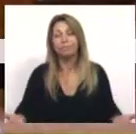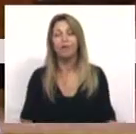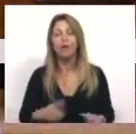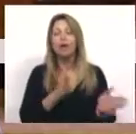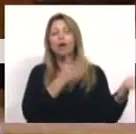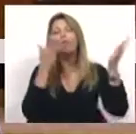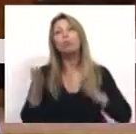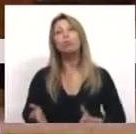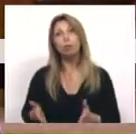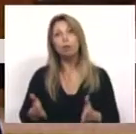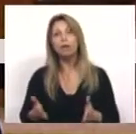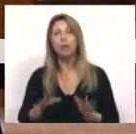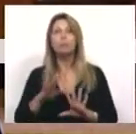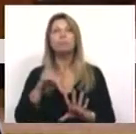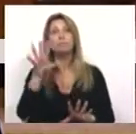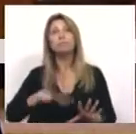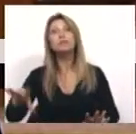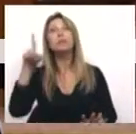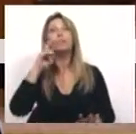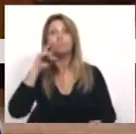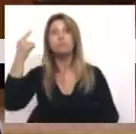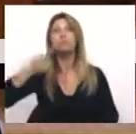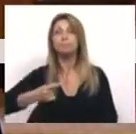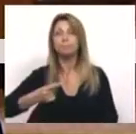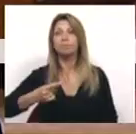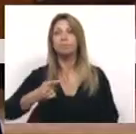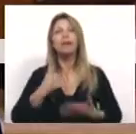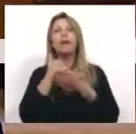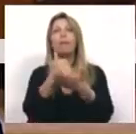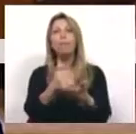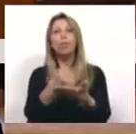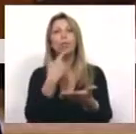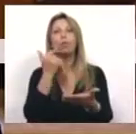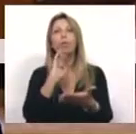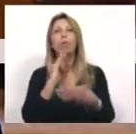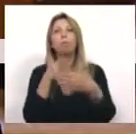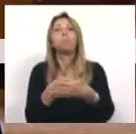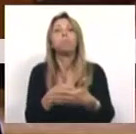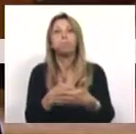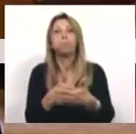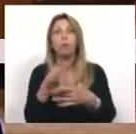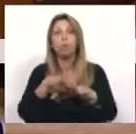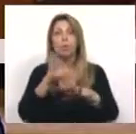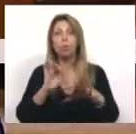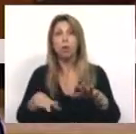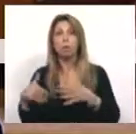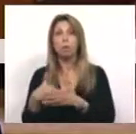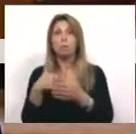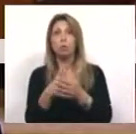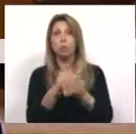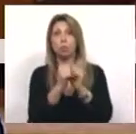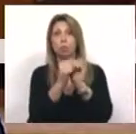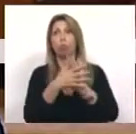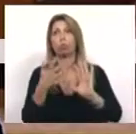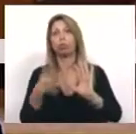impõe garantir é que os apoios não podem esbarrar em processos burocráticos que, na